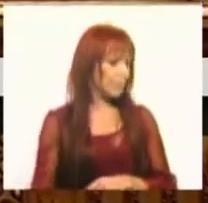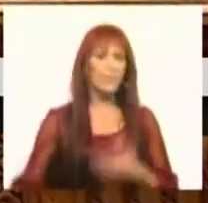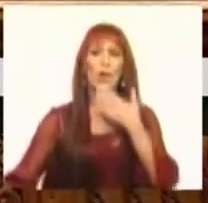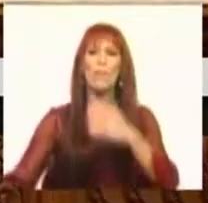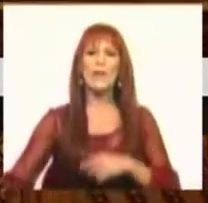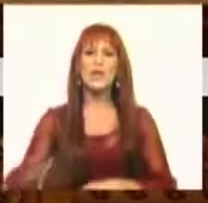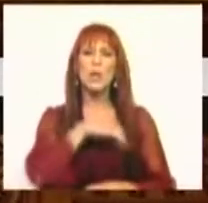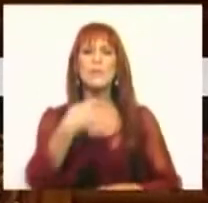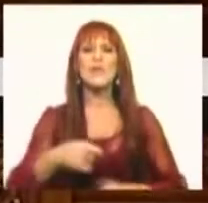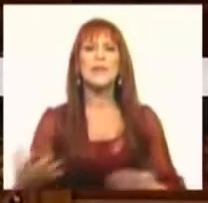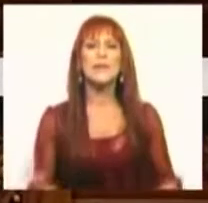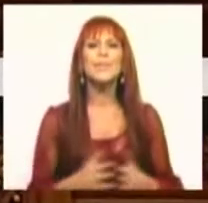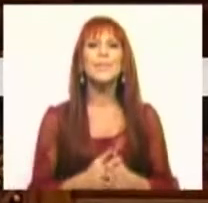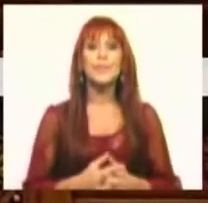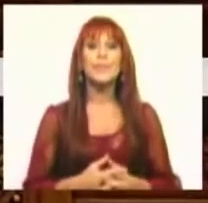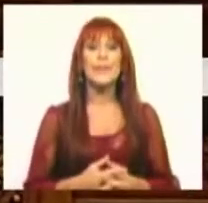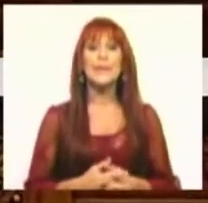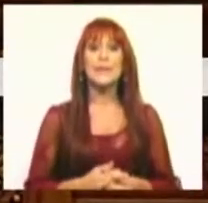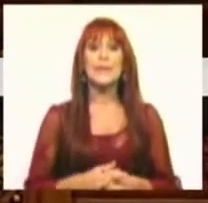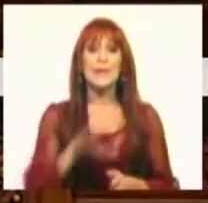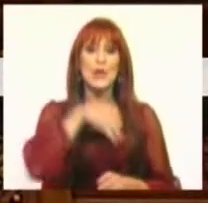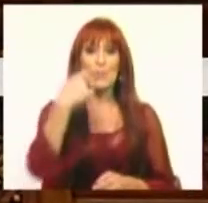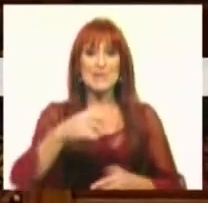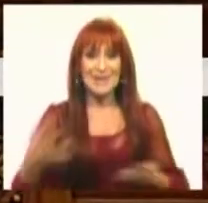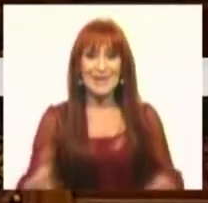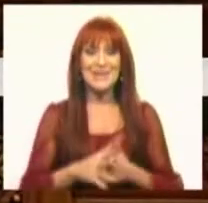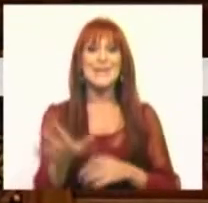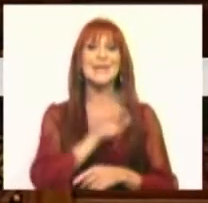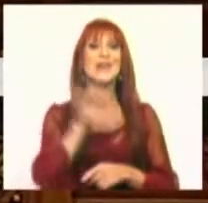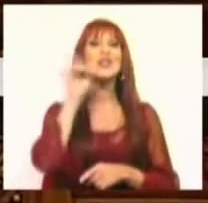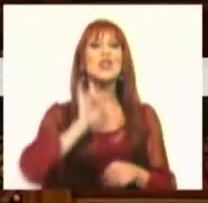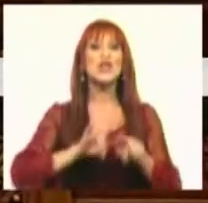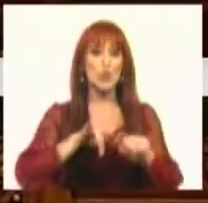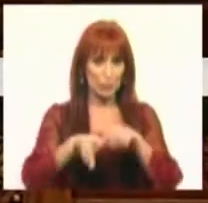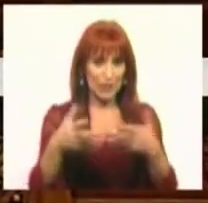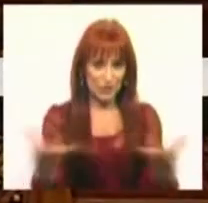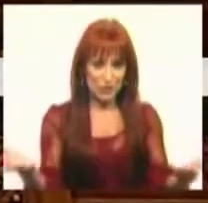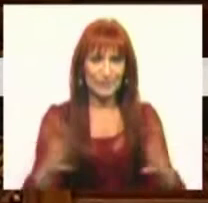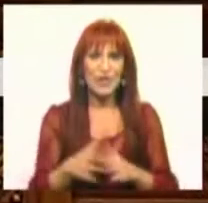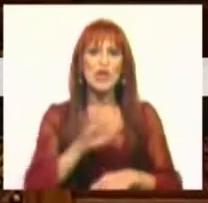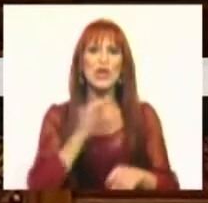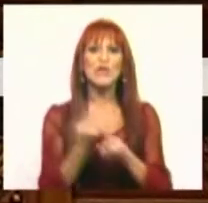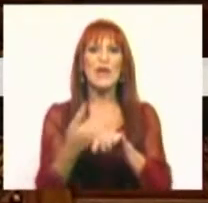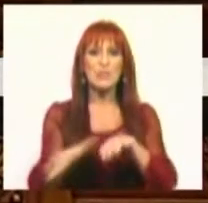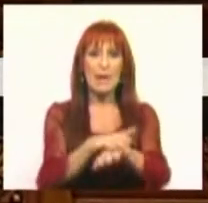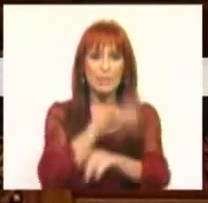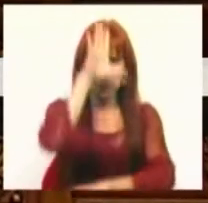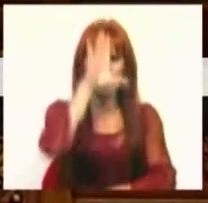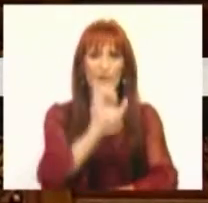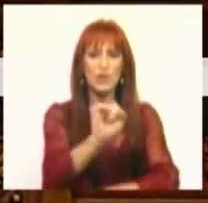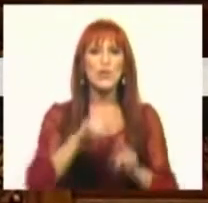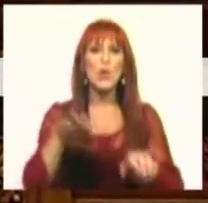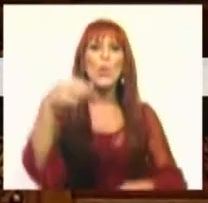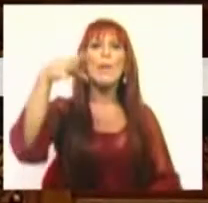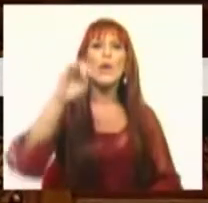Obrigado, Sr. Presidente. Sr. Presidente, senhoras e senhores deputados, senhores membros do Governo, o